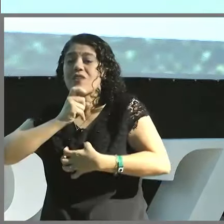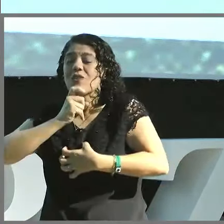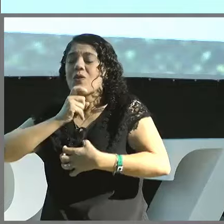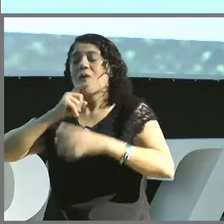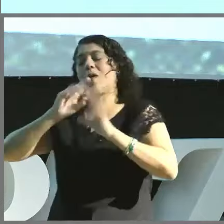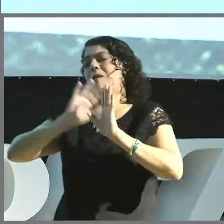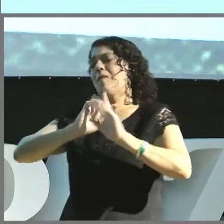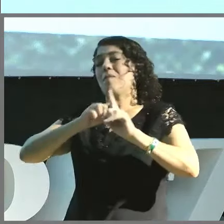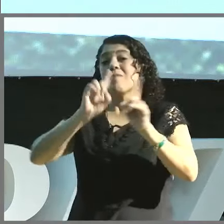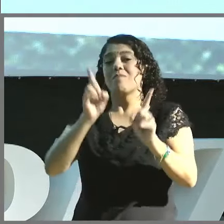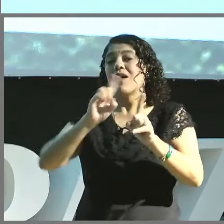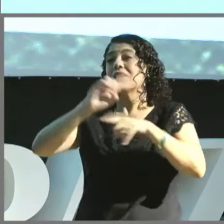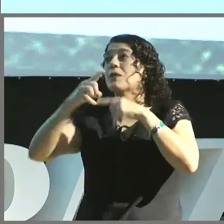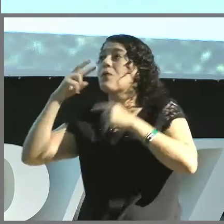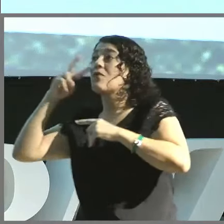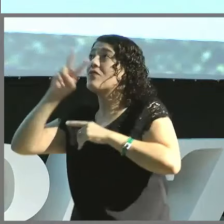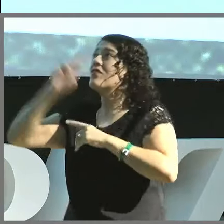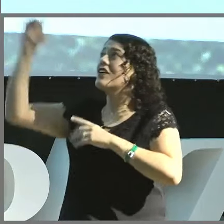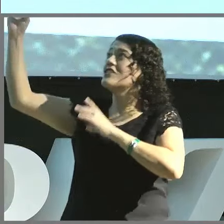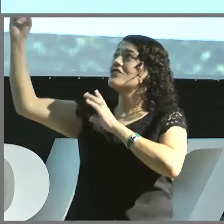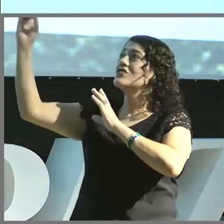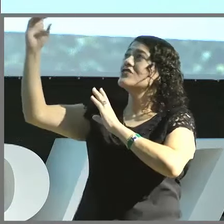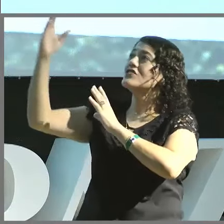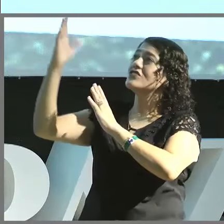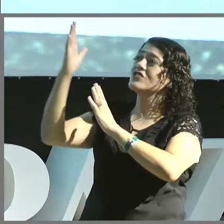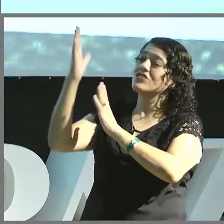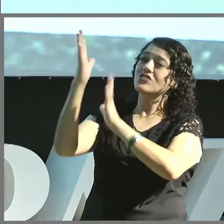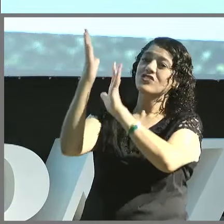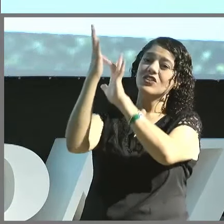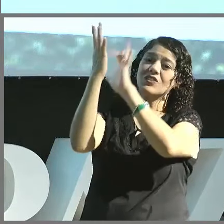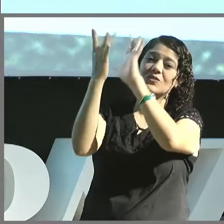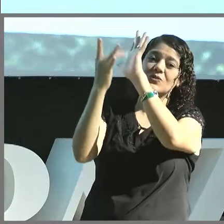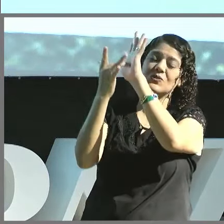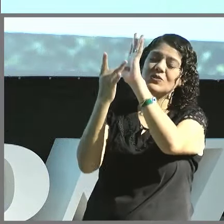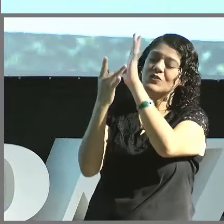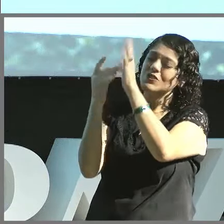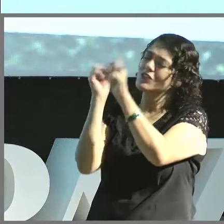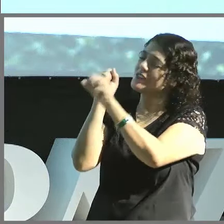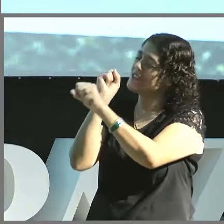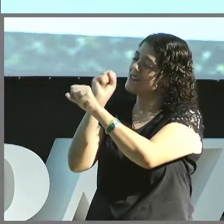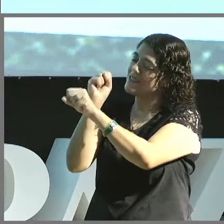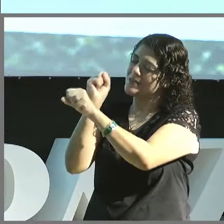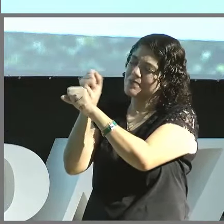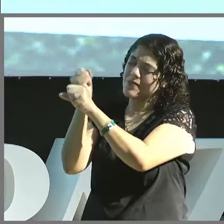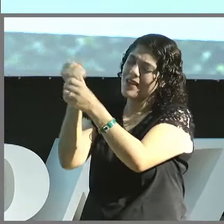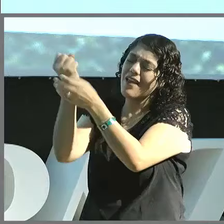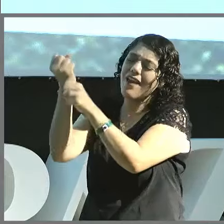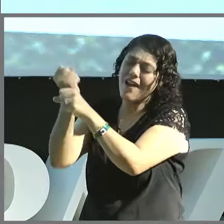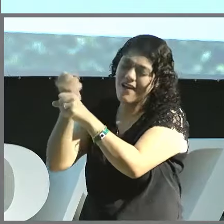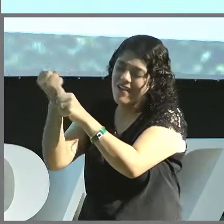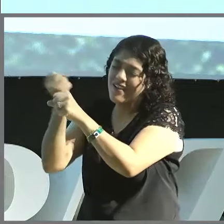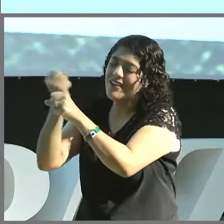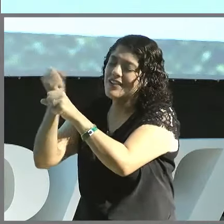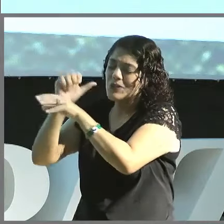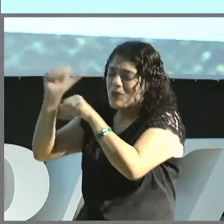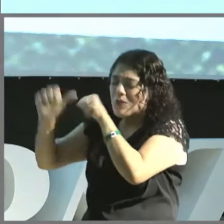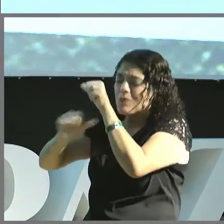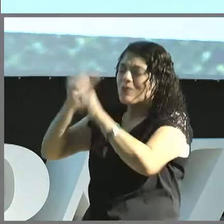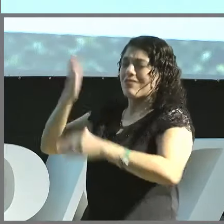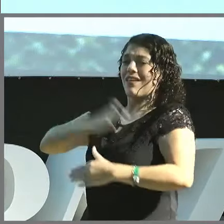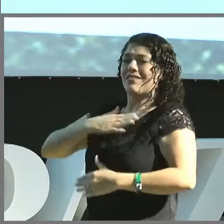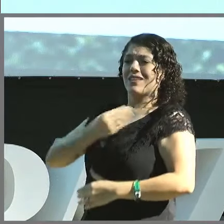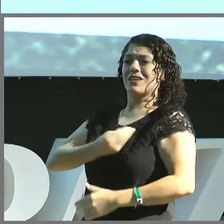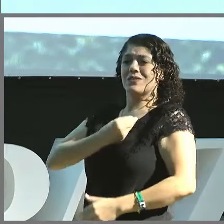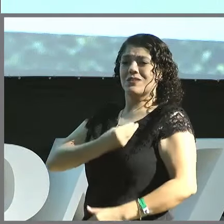direi: amado visitante, quanto te esperei. Teci guirlanda de flores e pus guiso nos